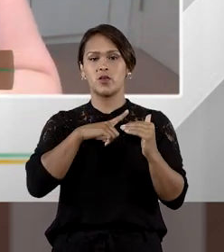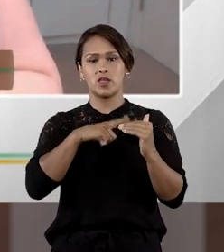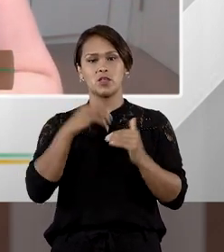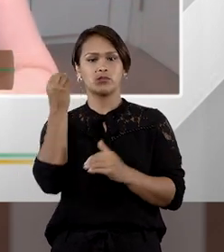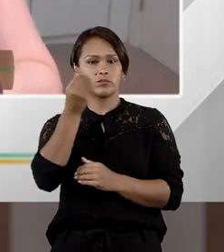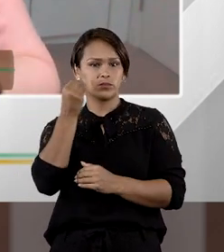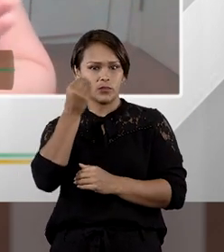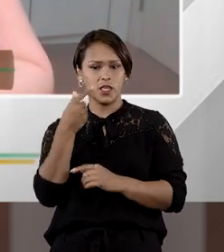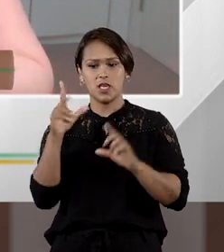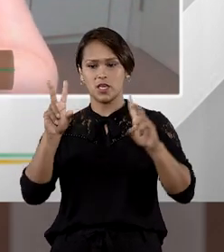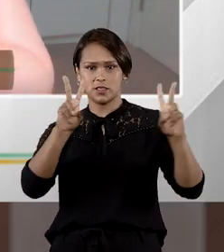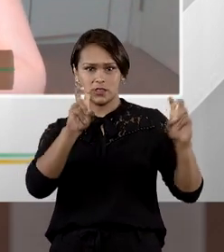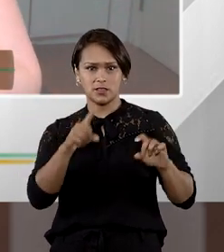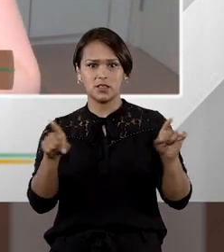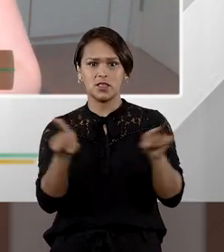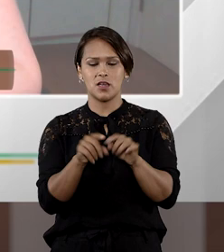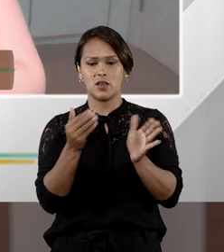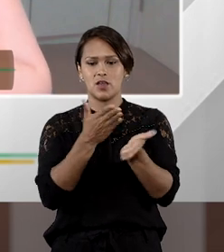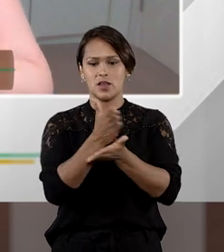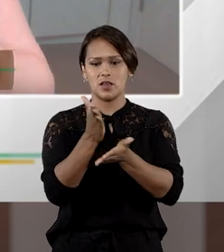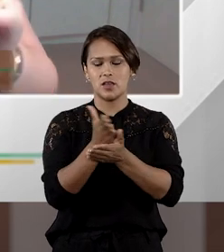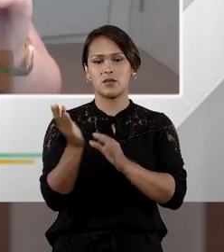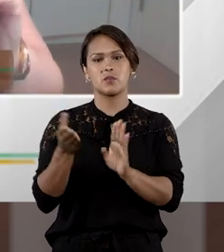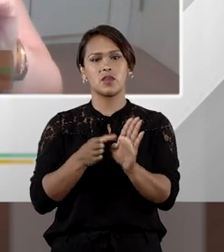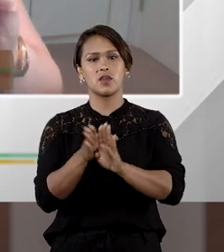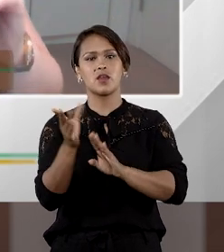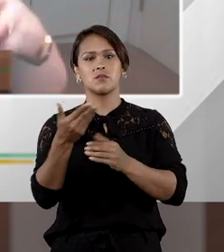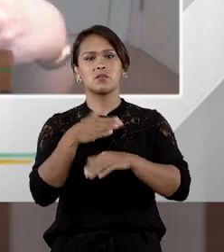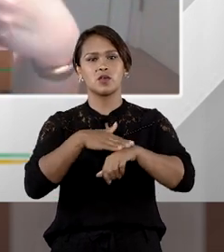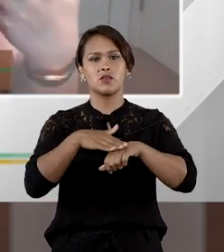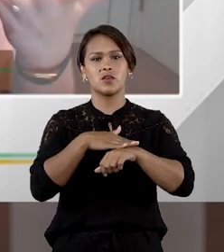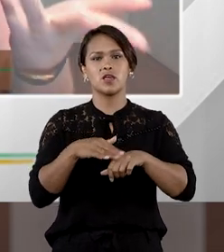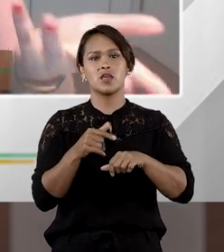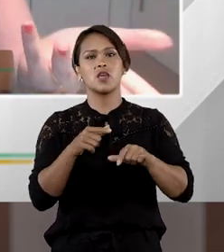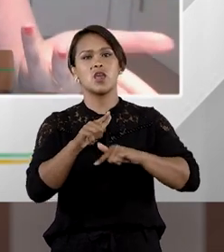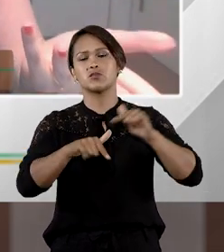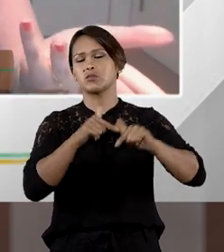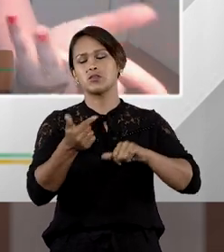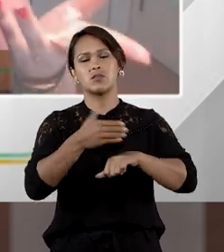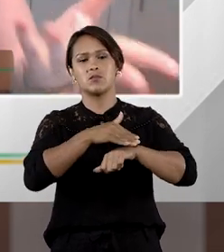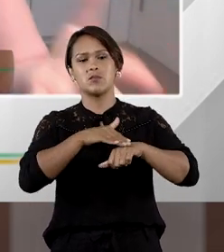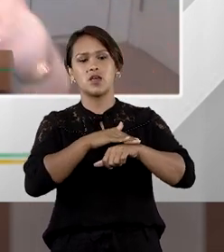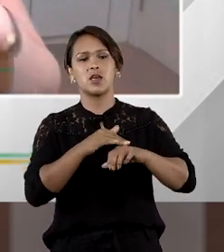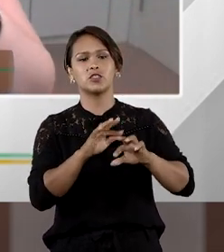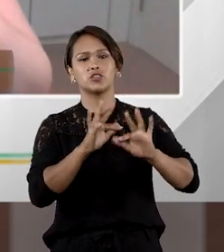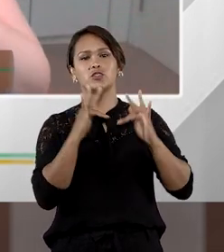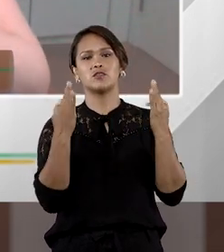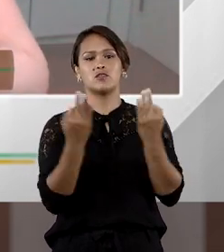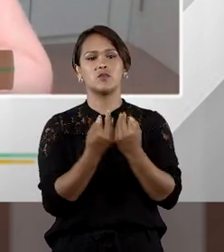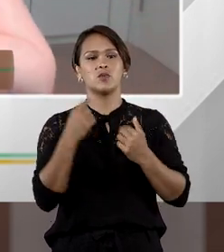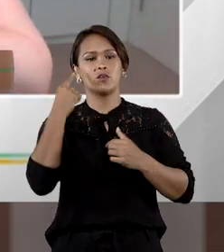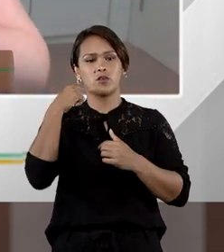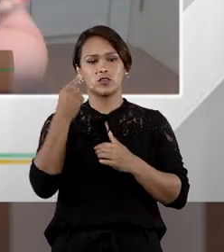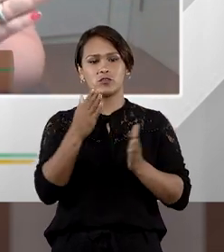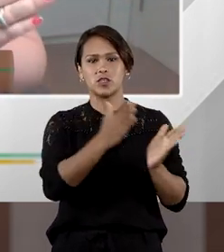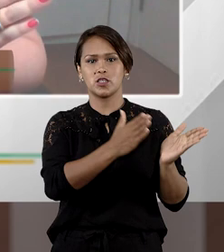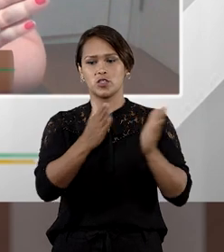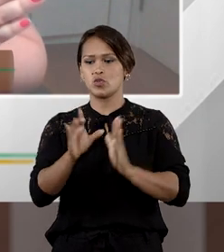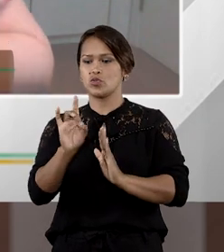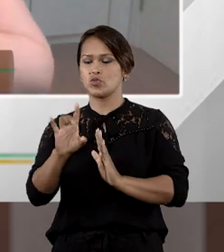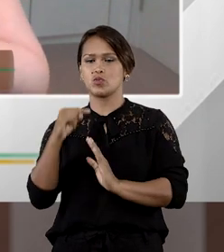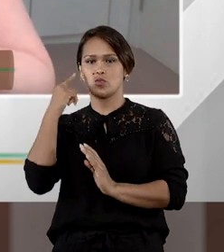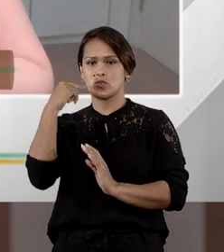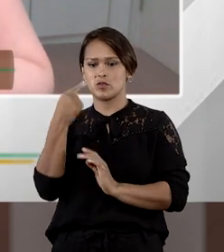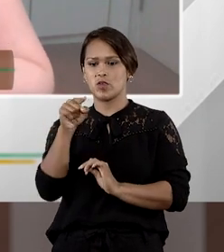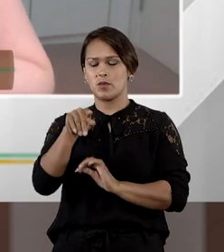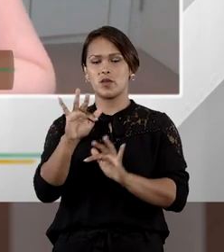bastante experiência nisso, né, de também caminhar para a mediação. Eu, nesses casos, eu não atuo como mediadora, né, nos casos de família. Quando eu advogo, eu sou apenas